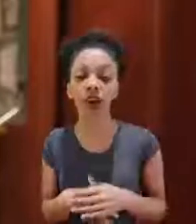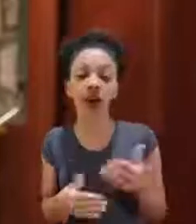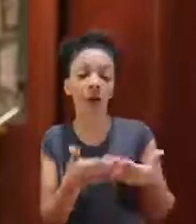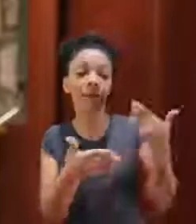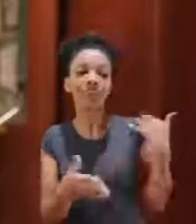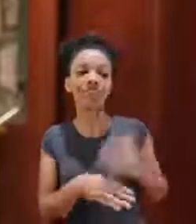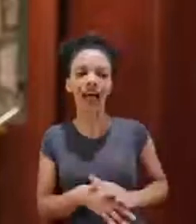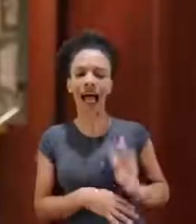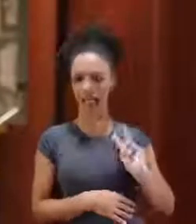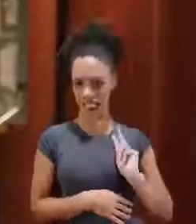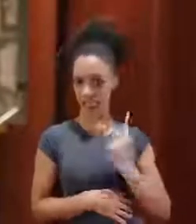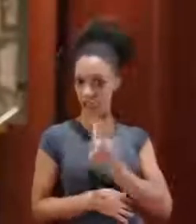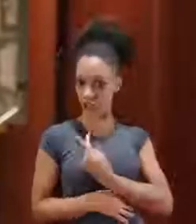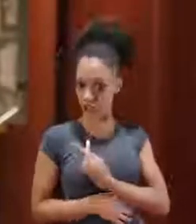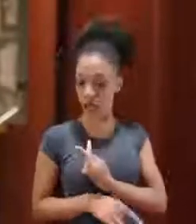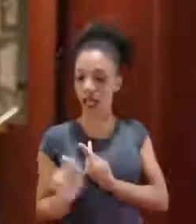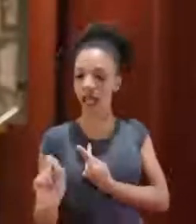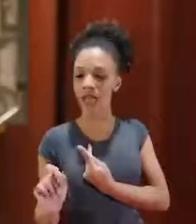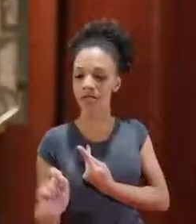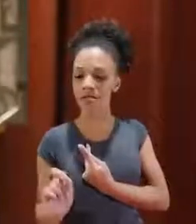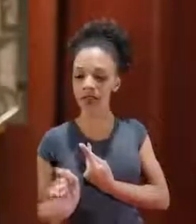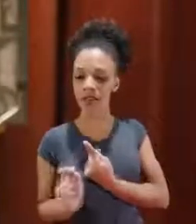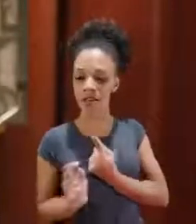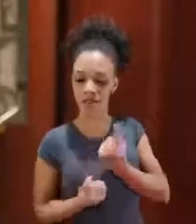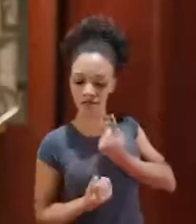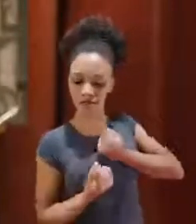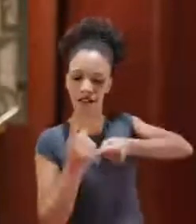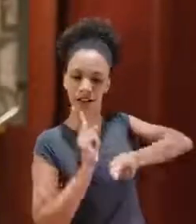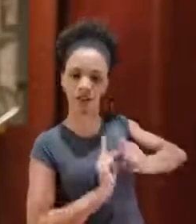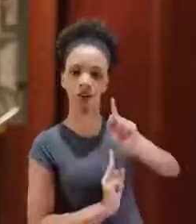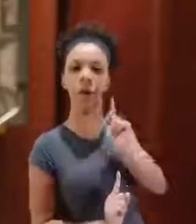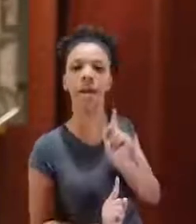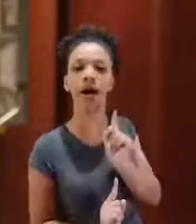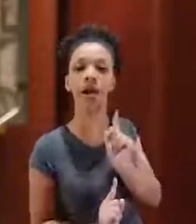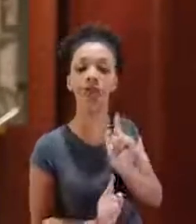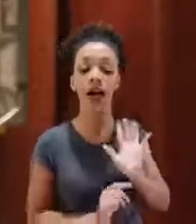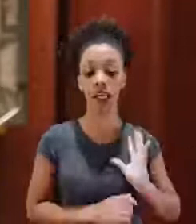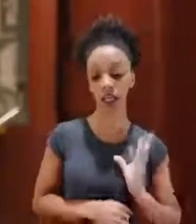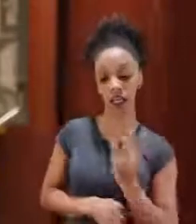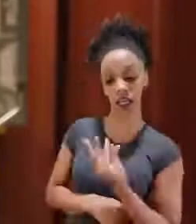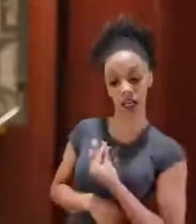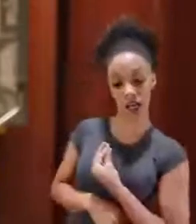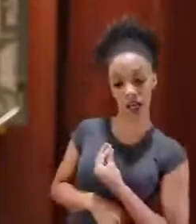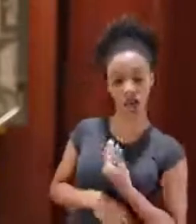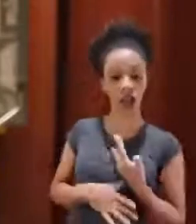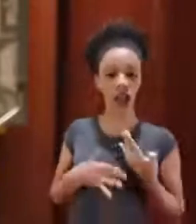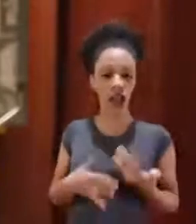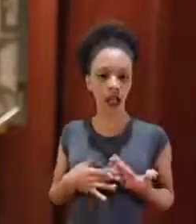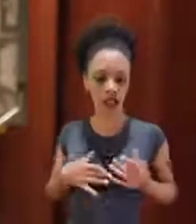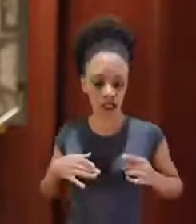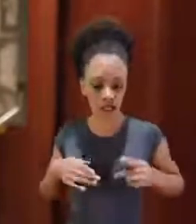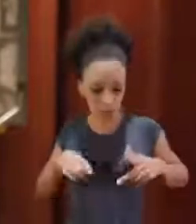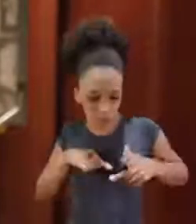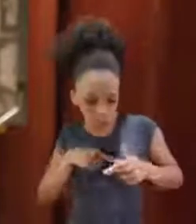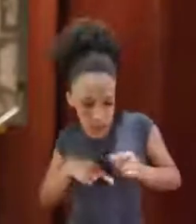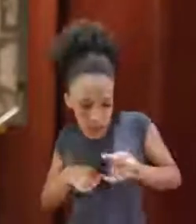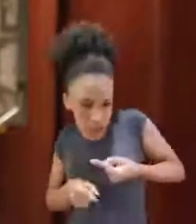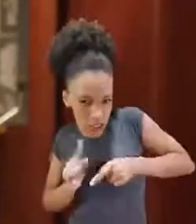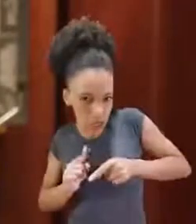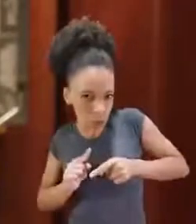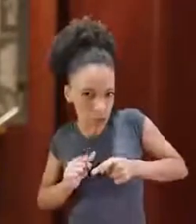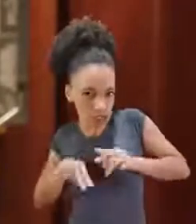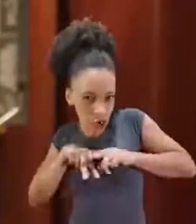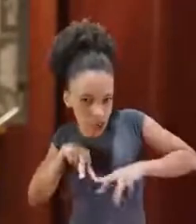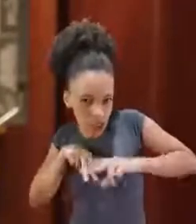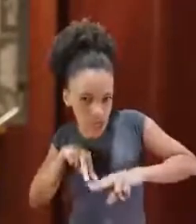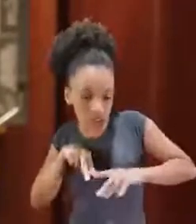o Antigamente eu achava que travesti era quem transvestir dia e transferir quem passar por uma cirurgia só que isso não existe